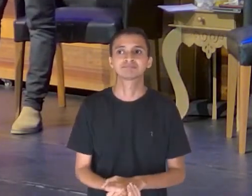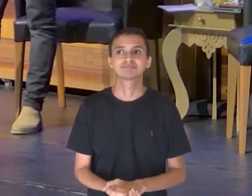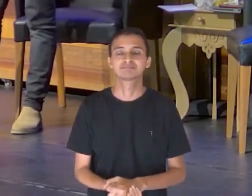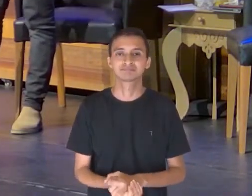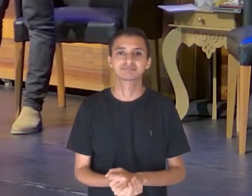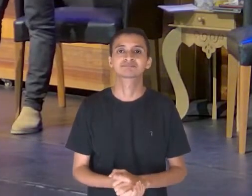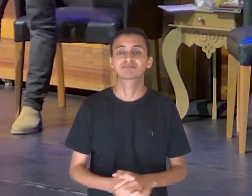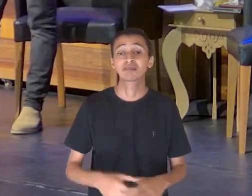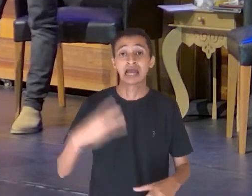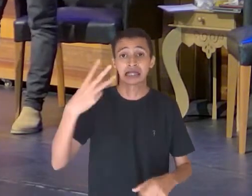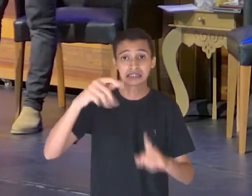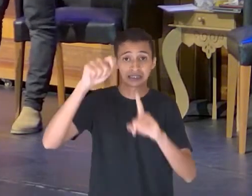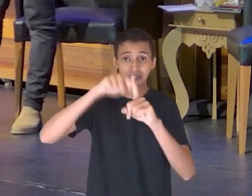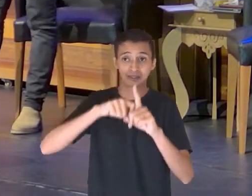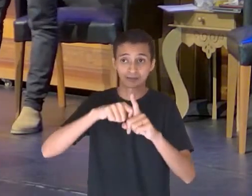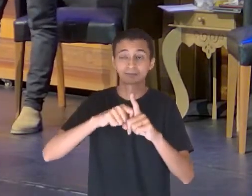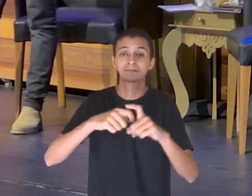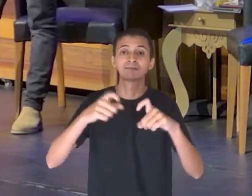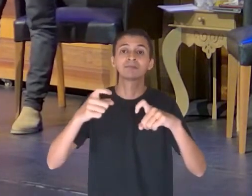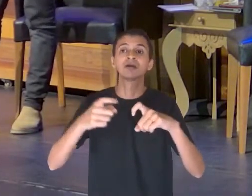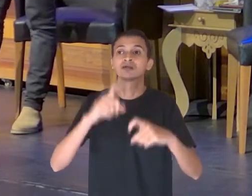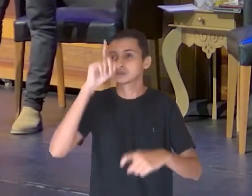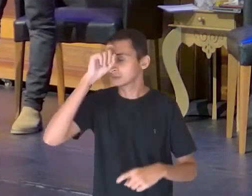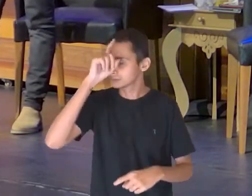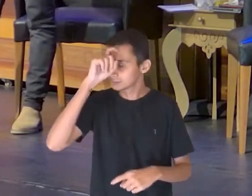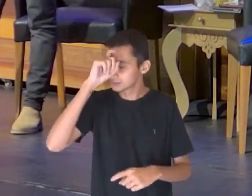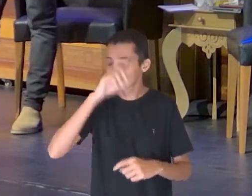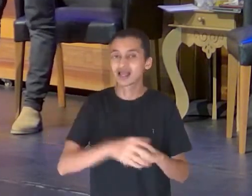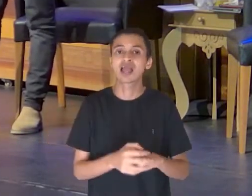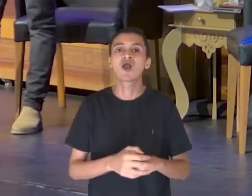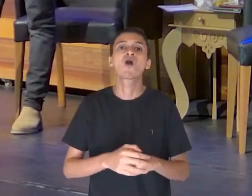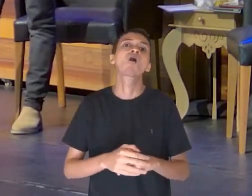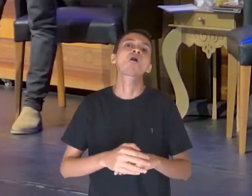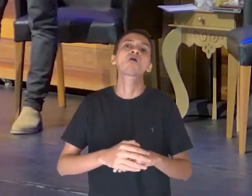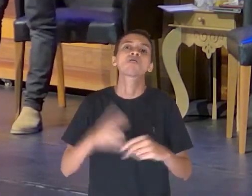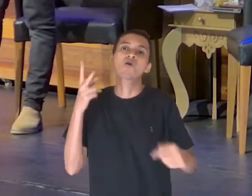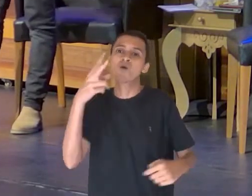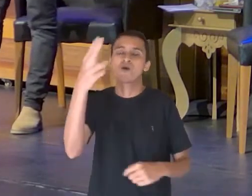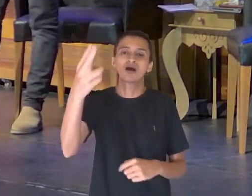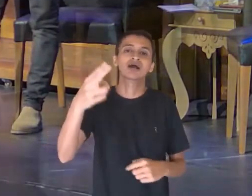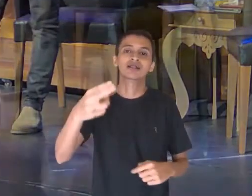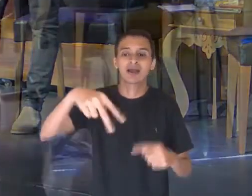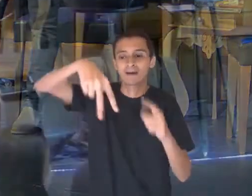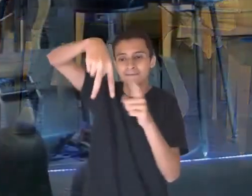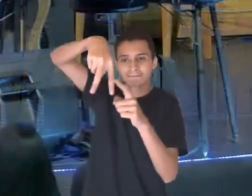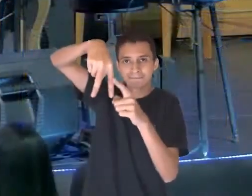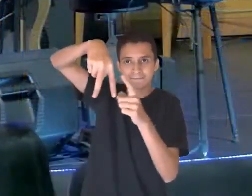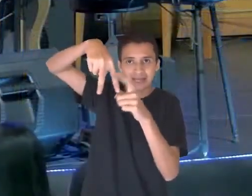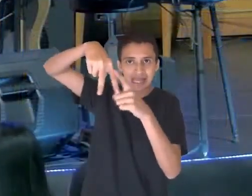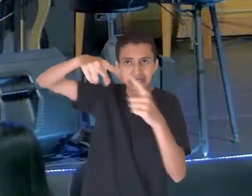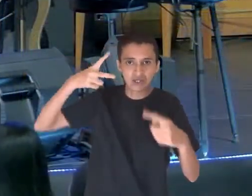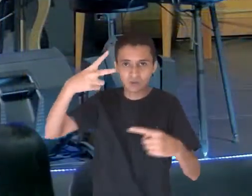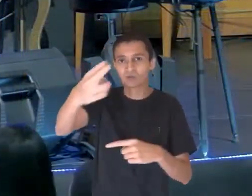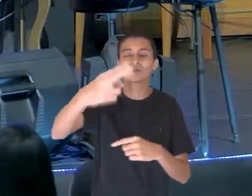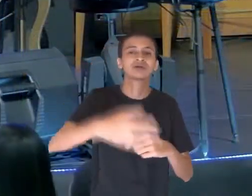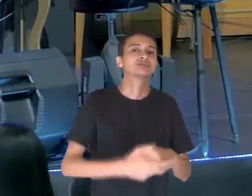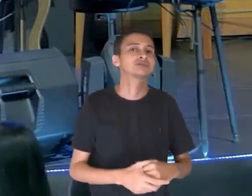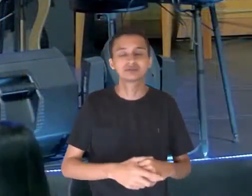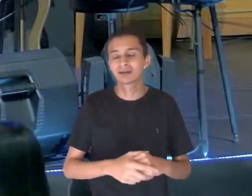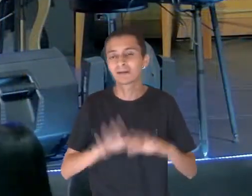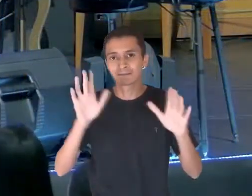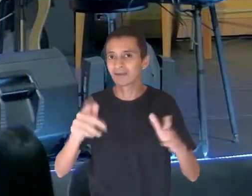3 meses internado, o médico falou: vamos cortar a perna. Vai cortar coisa nenhuma. Aqui a gente não corta a perna não, irmão. Aqui a gente ora para a perna não cortar, não.